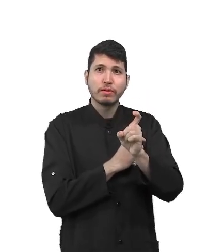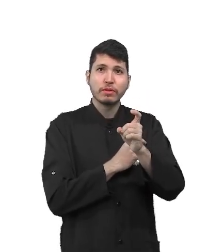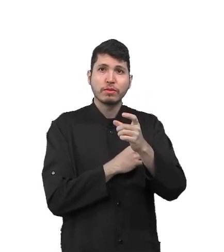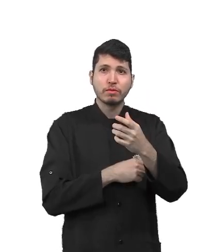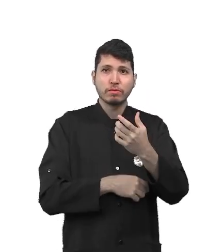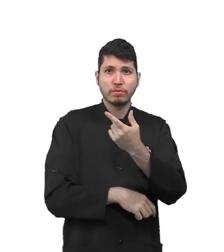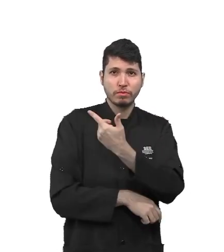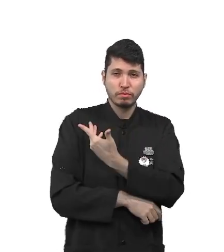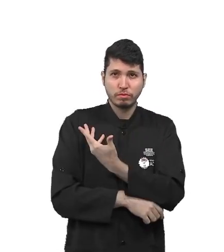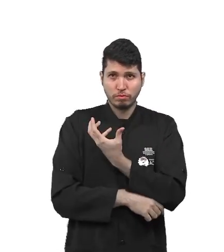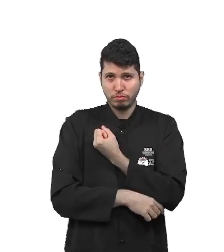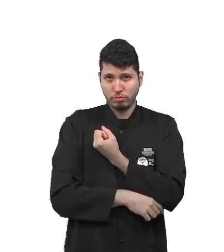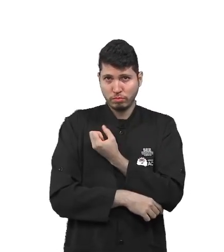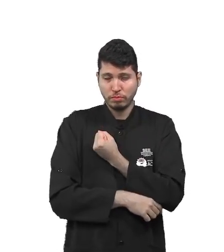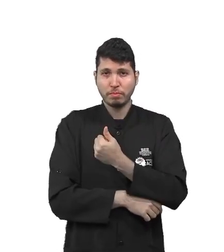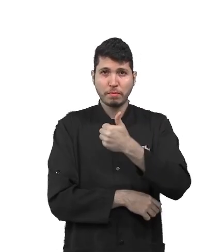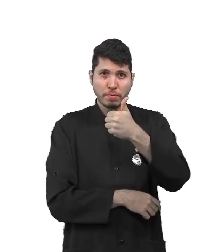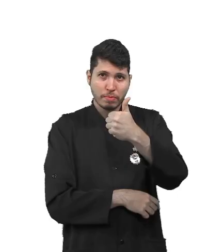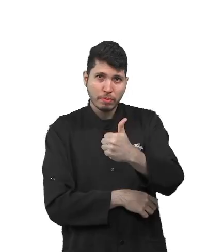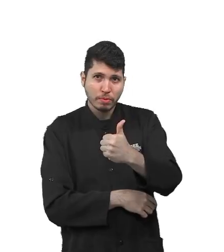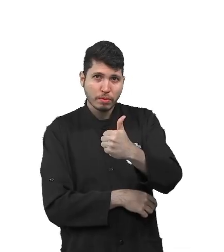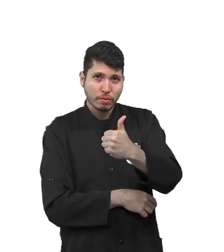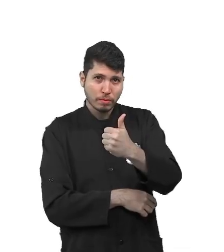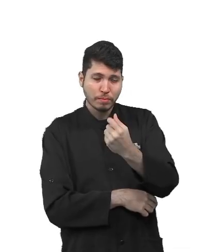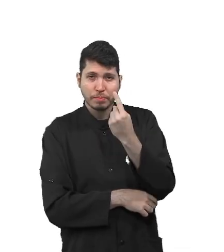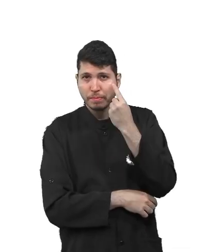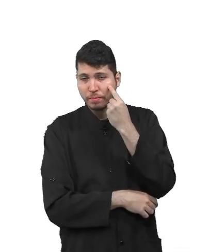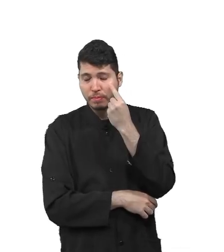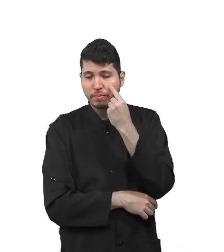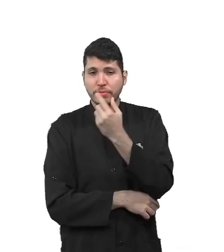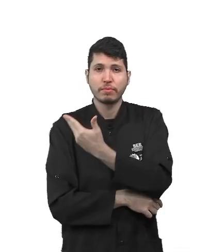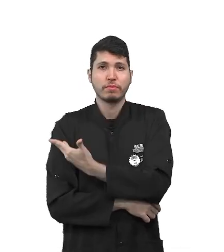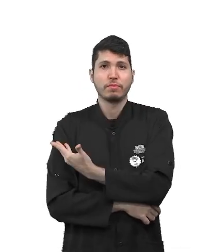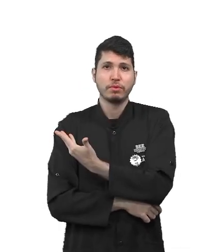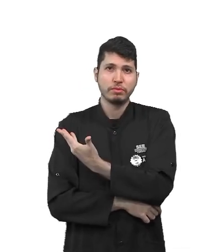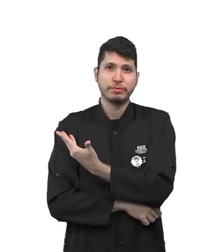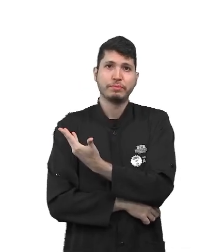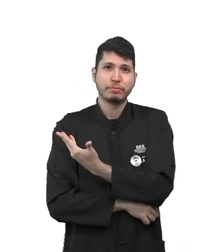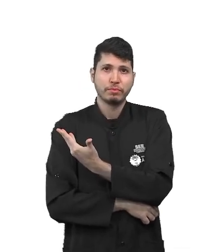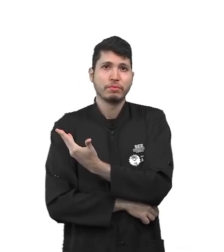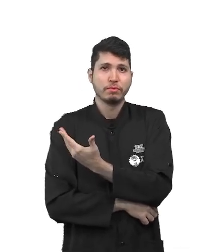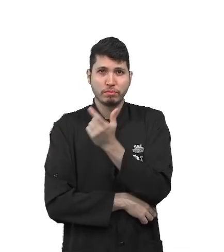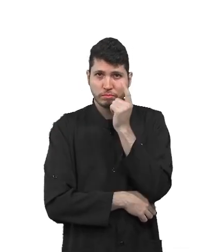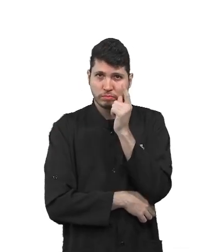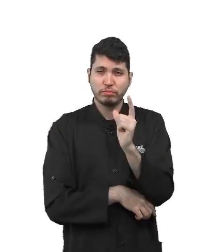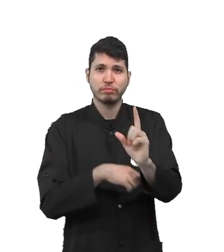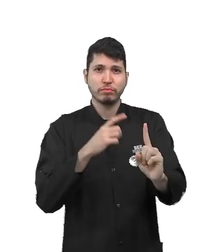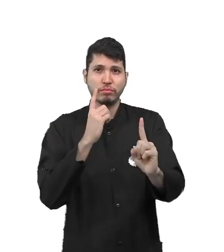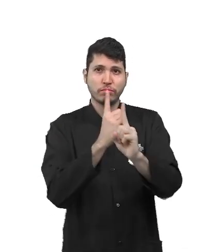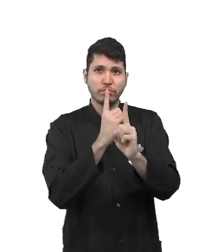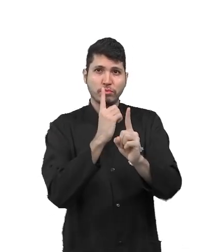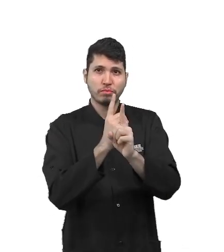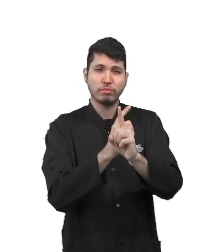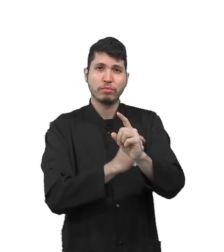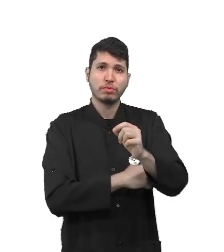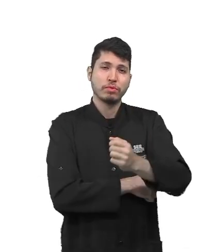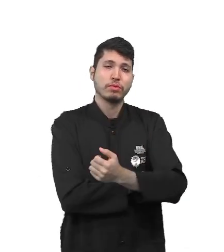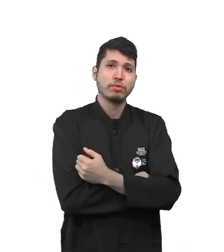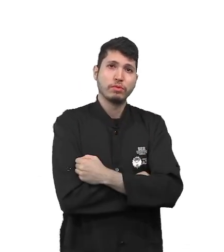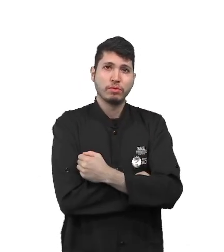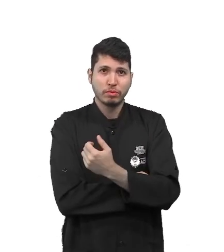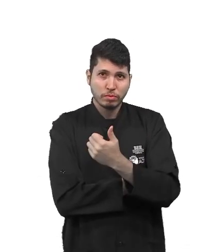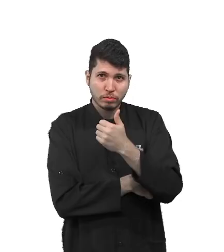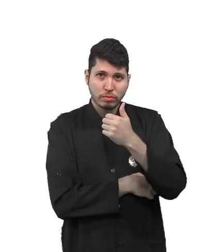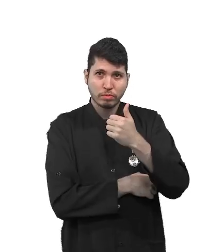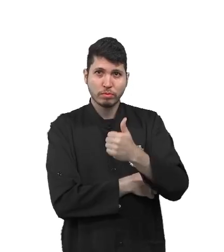Vai ser o ponto número 1, tá vendo? Onde o gráfico está passando ali, ó. Então, eu consigo identificar claramente, ou seja, o 1 está presente aqui, ó, 0,